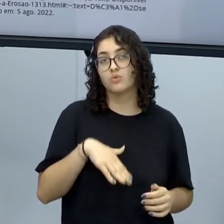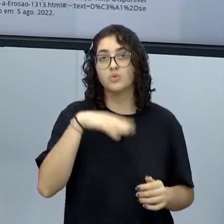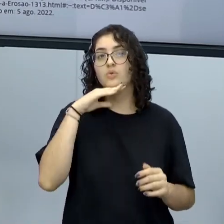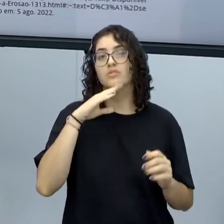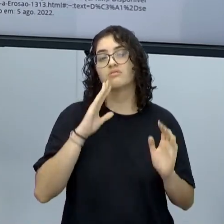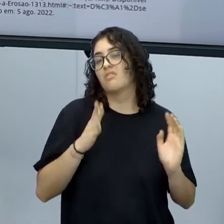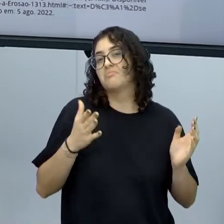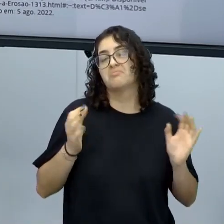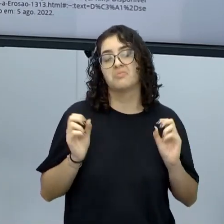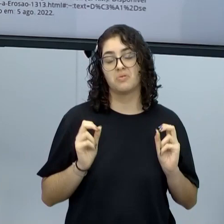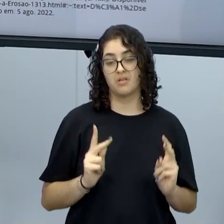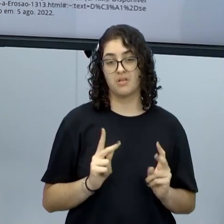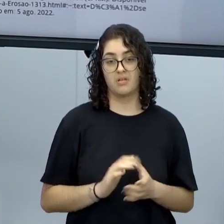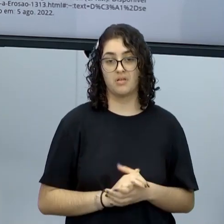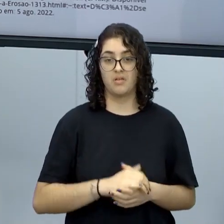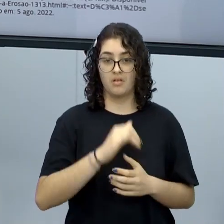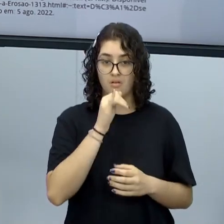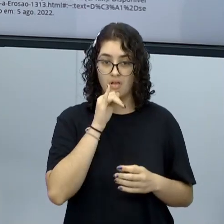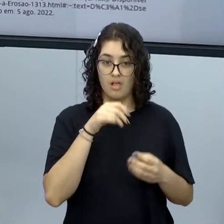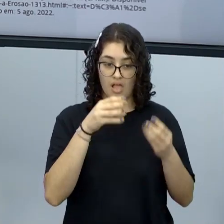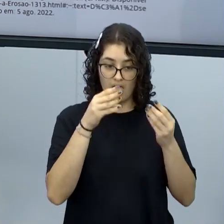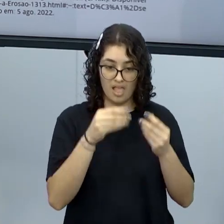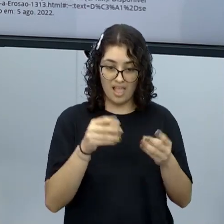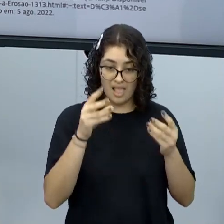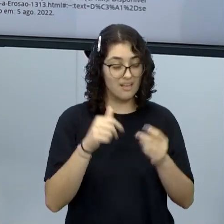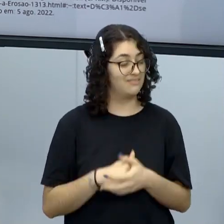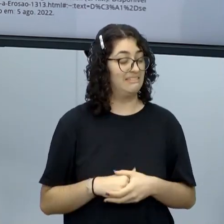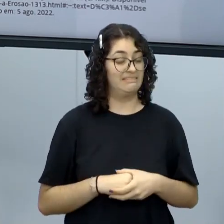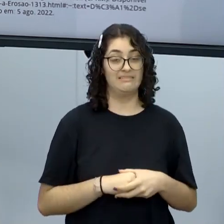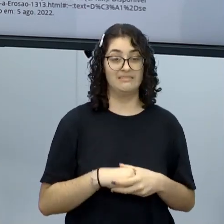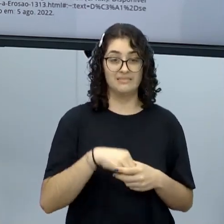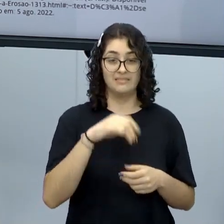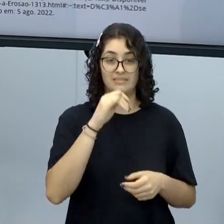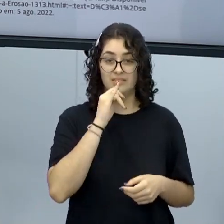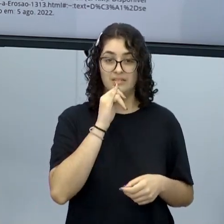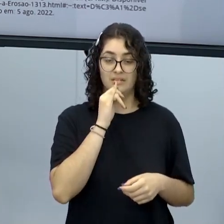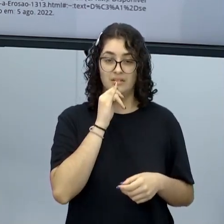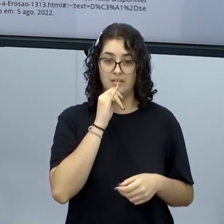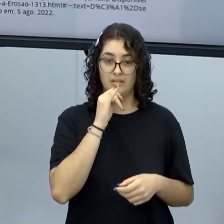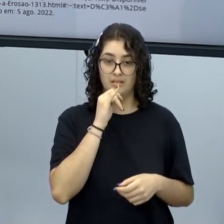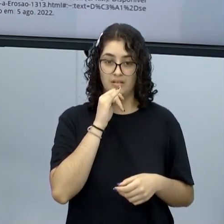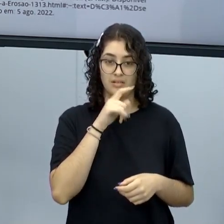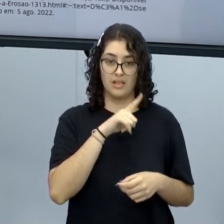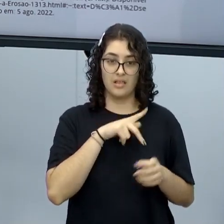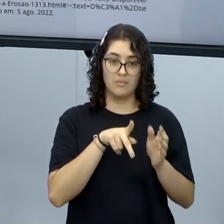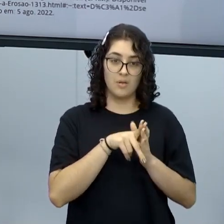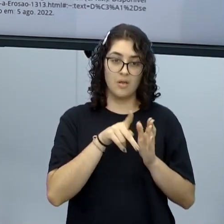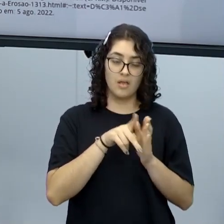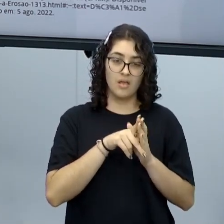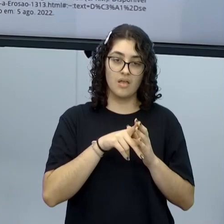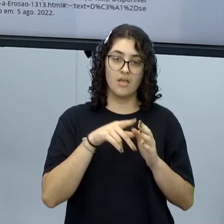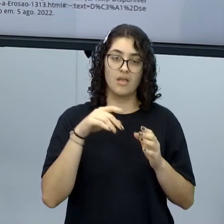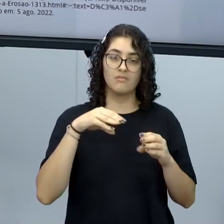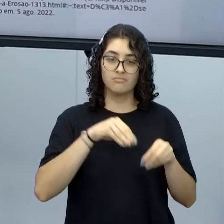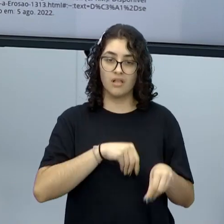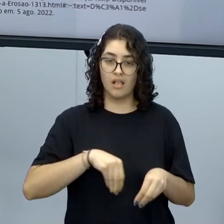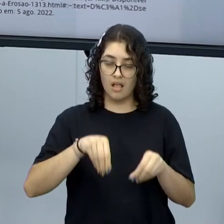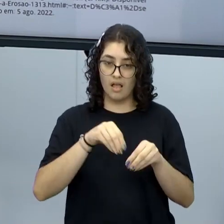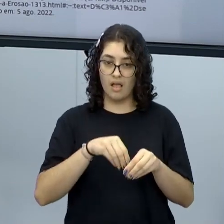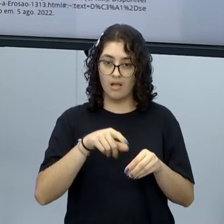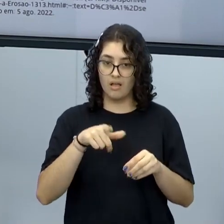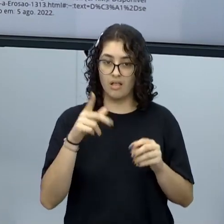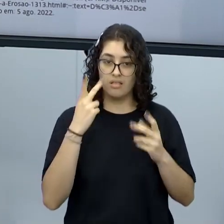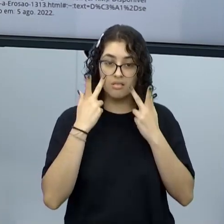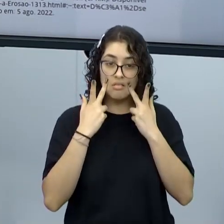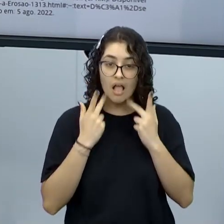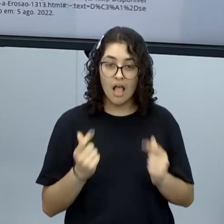então firmeza. Um solo arenoso não é bem assim que funciona. Quando você fala de um solo orgânico também, ele existe um limite de água ali,